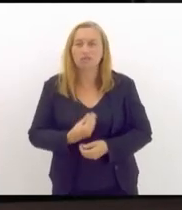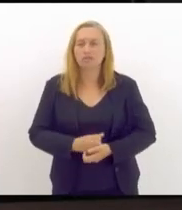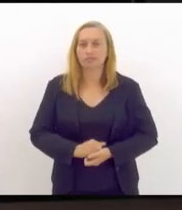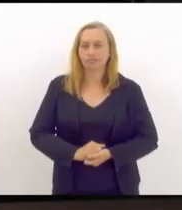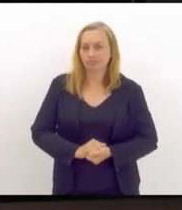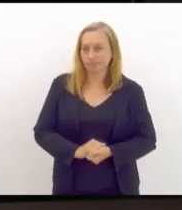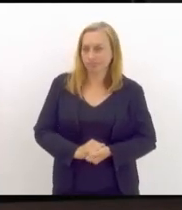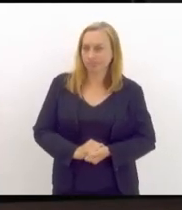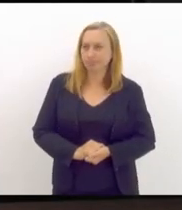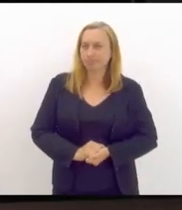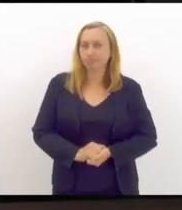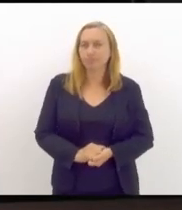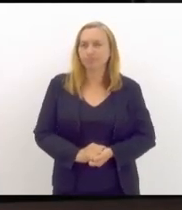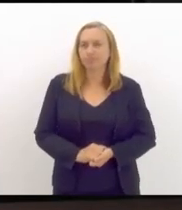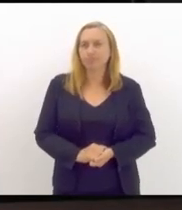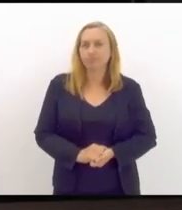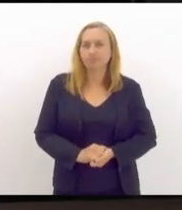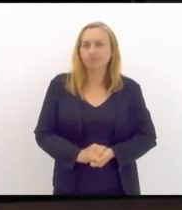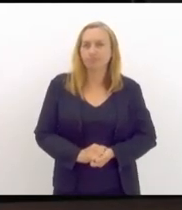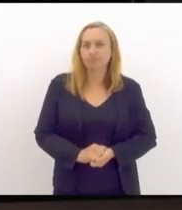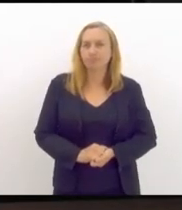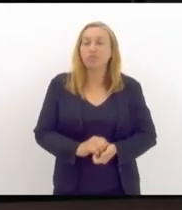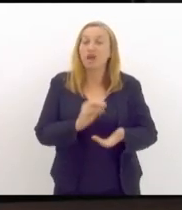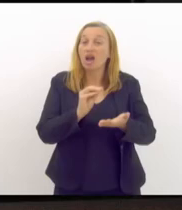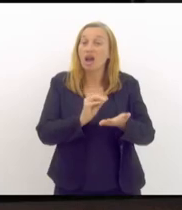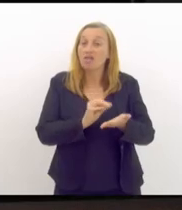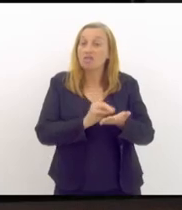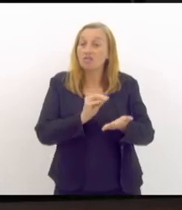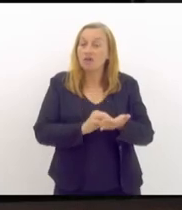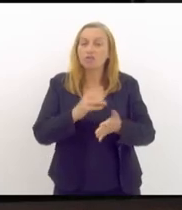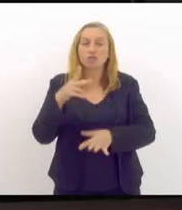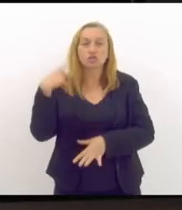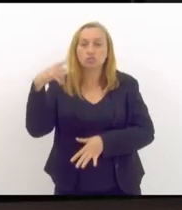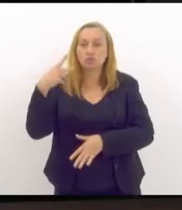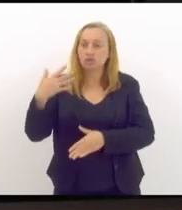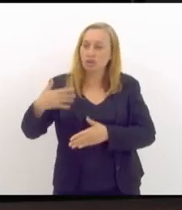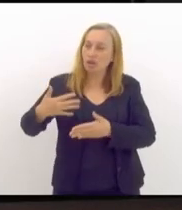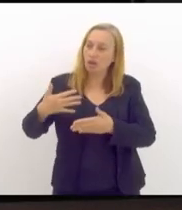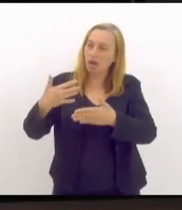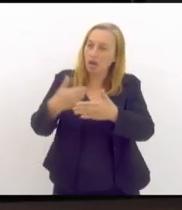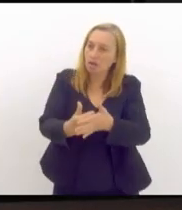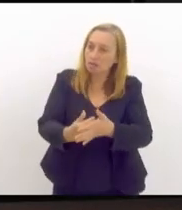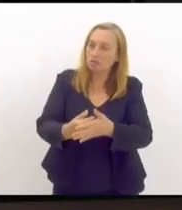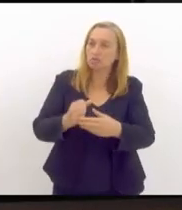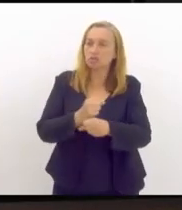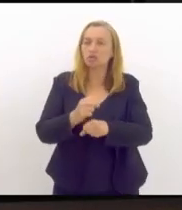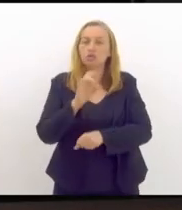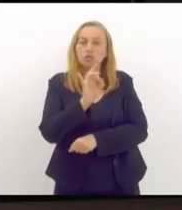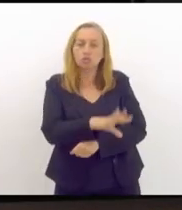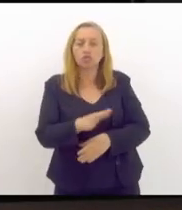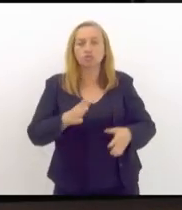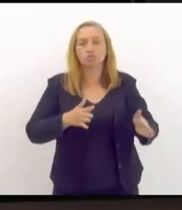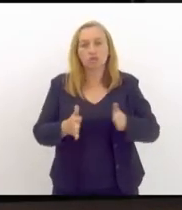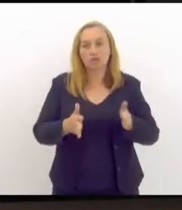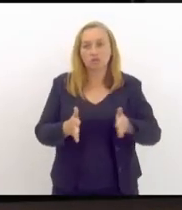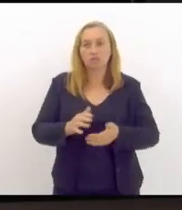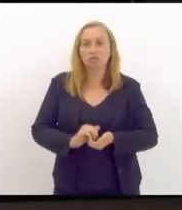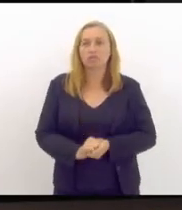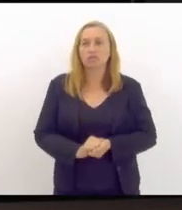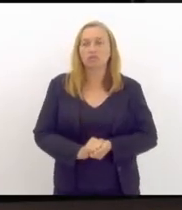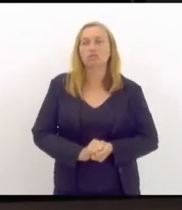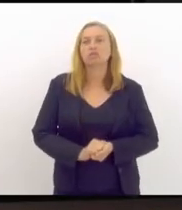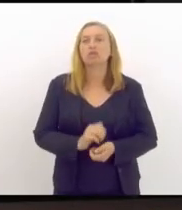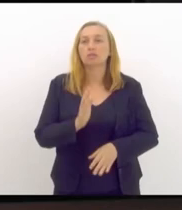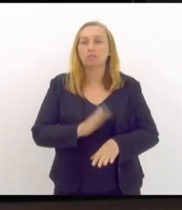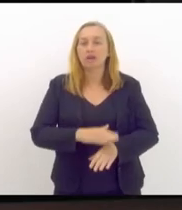que a ausência de política ao longo dos anos em especial no último período que teve mais